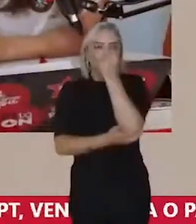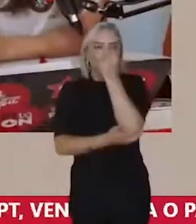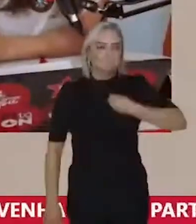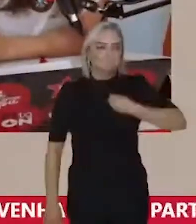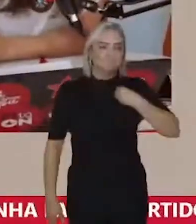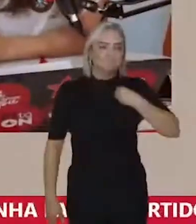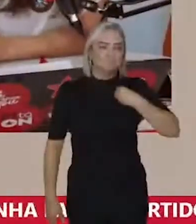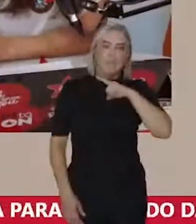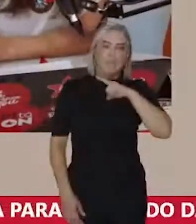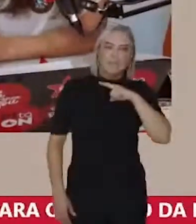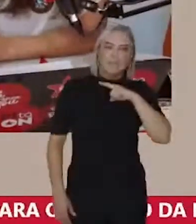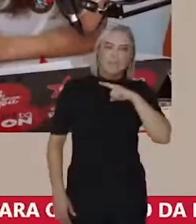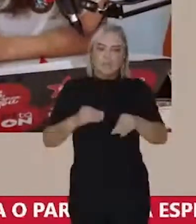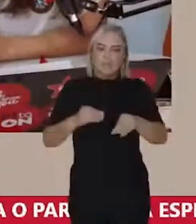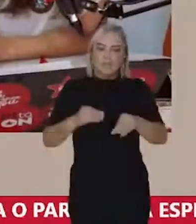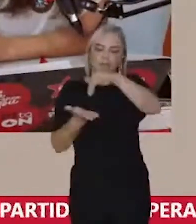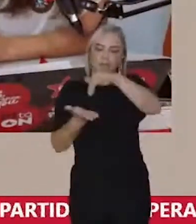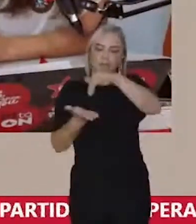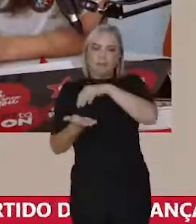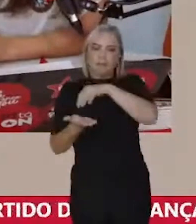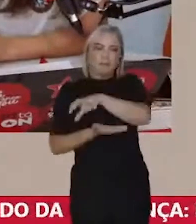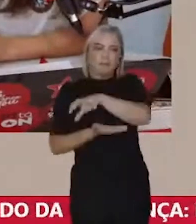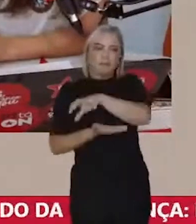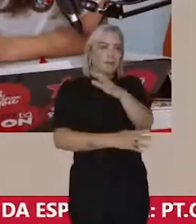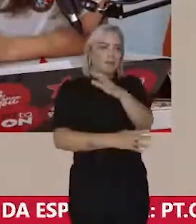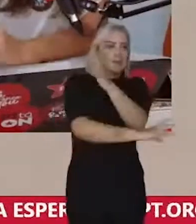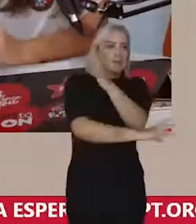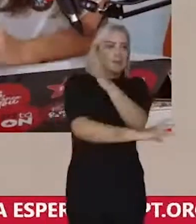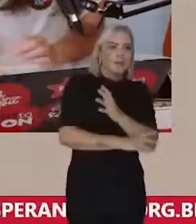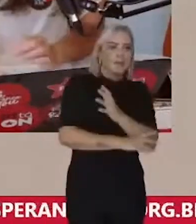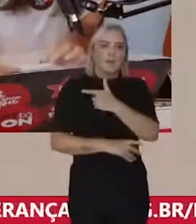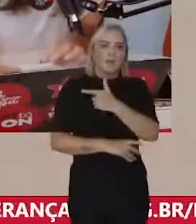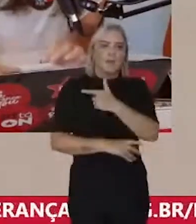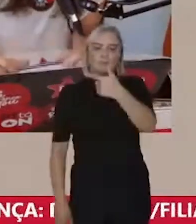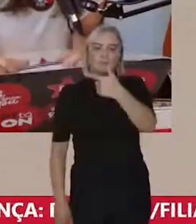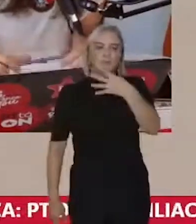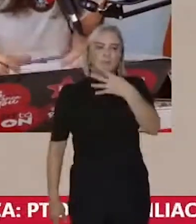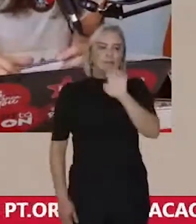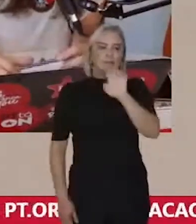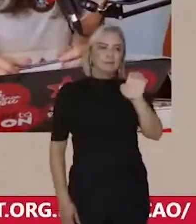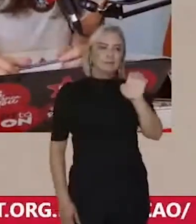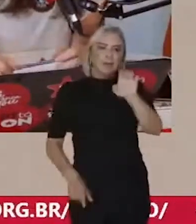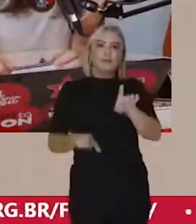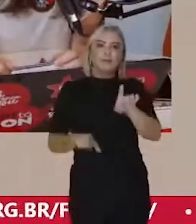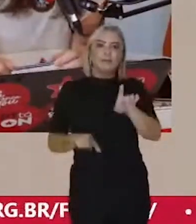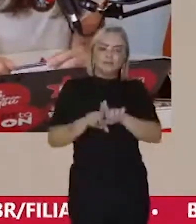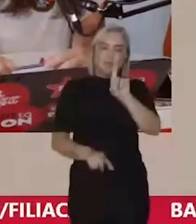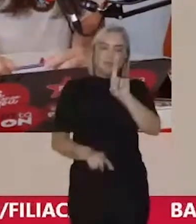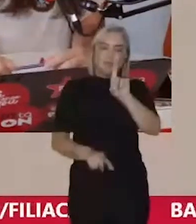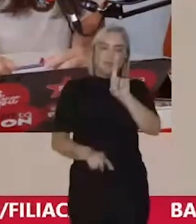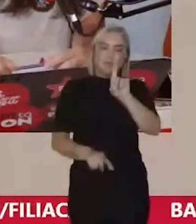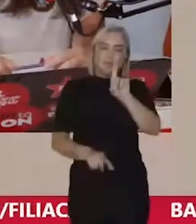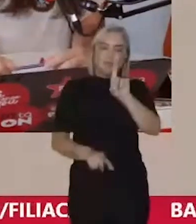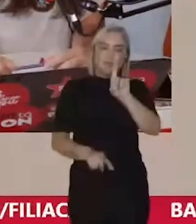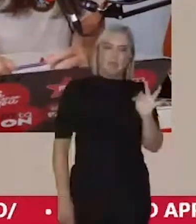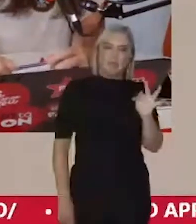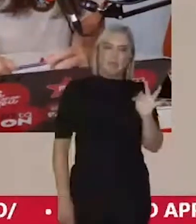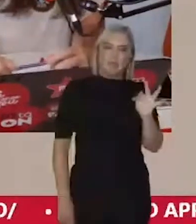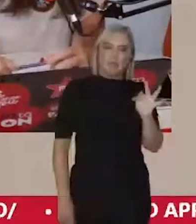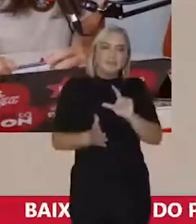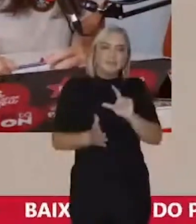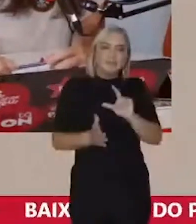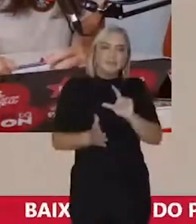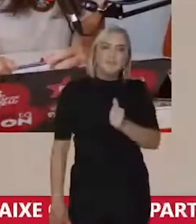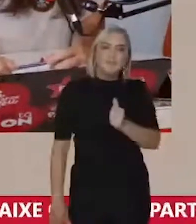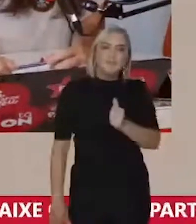a constituição de secretarias ou setoriais de meio ambiente em 24 estados e no Distrito Federal, antes era um número bem menor,